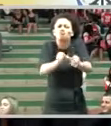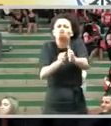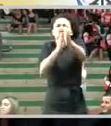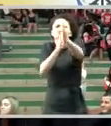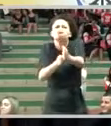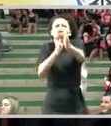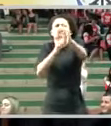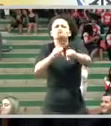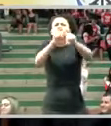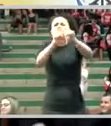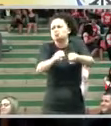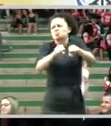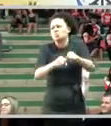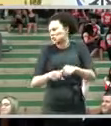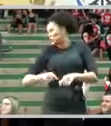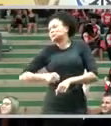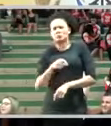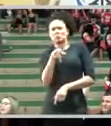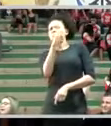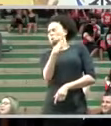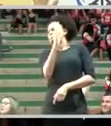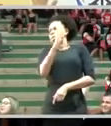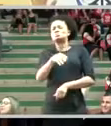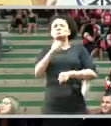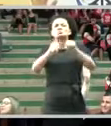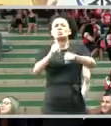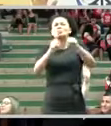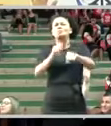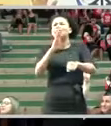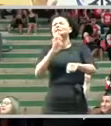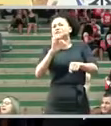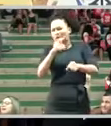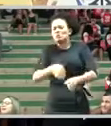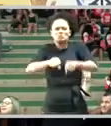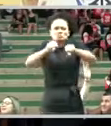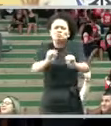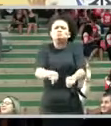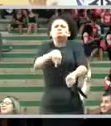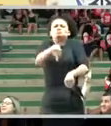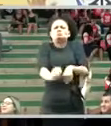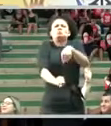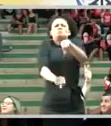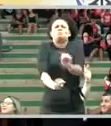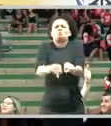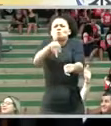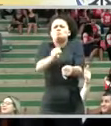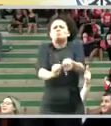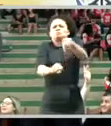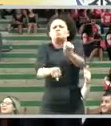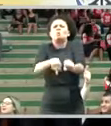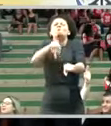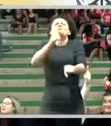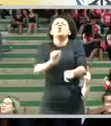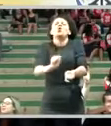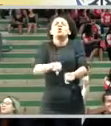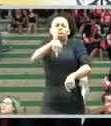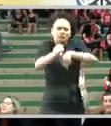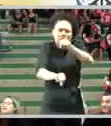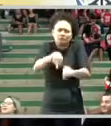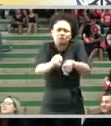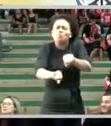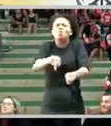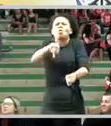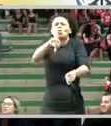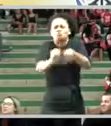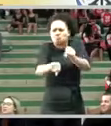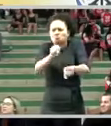ela está acertando, está indo direto, está indo para onde? Para Betsemane, está indo para onde? Para Betsemane, andando e berrando.